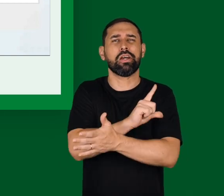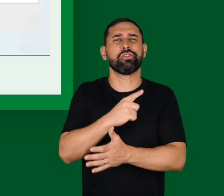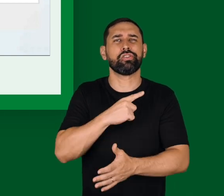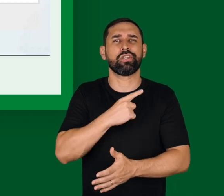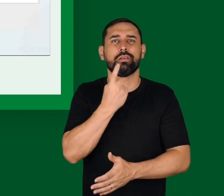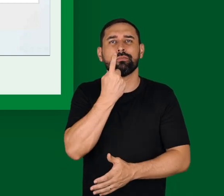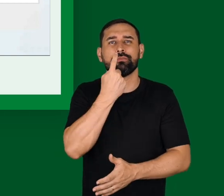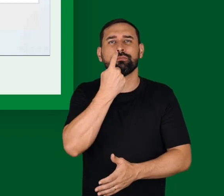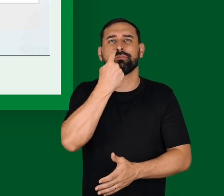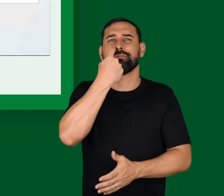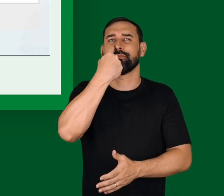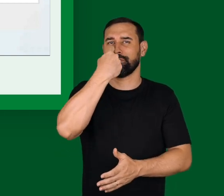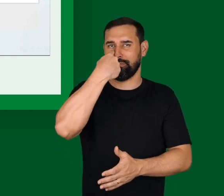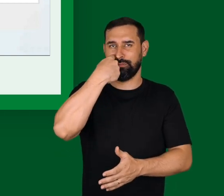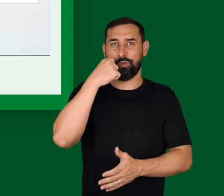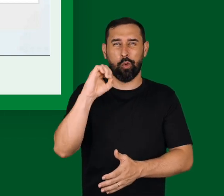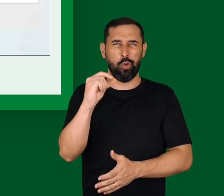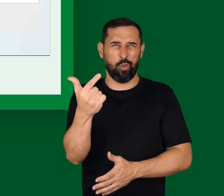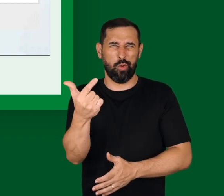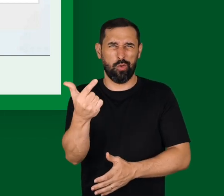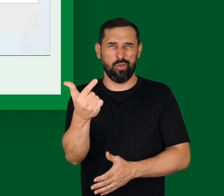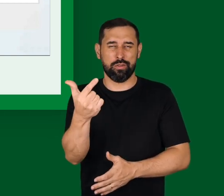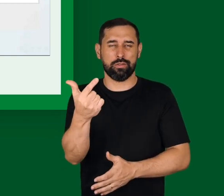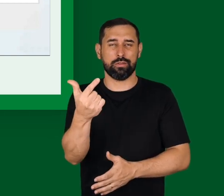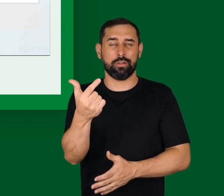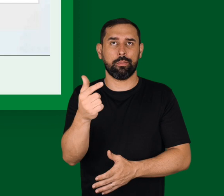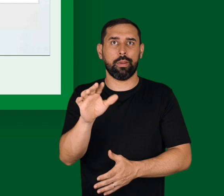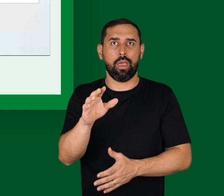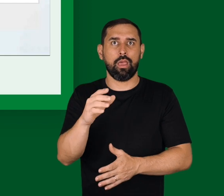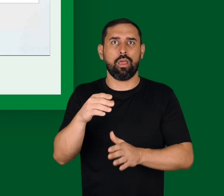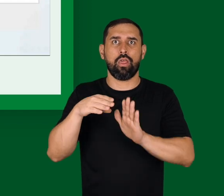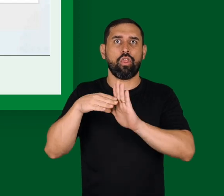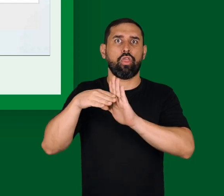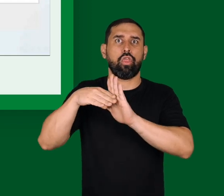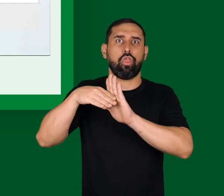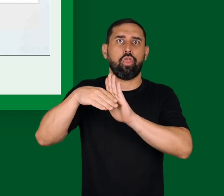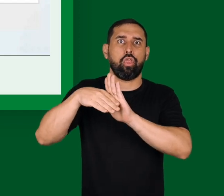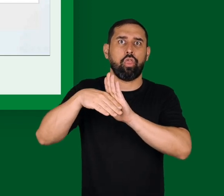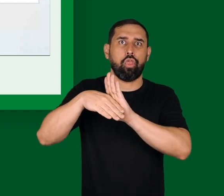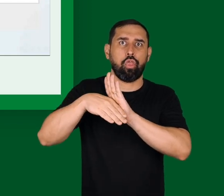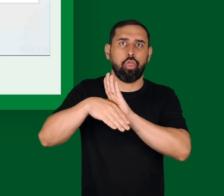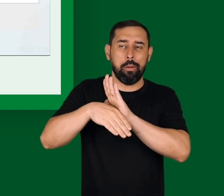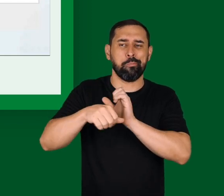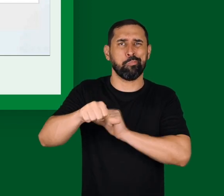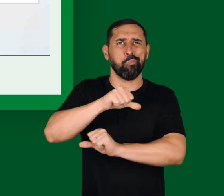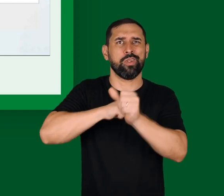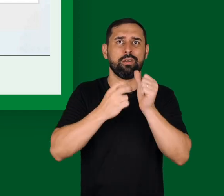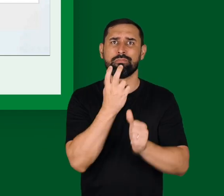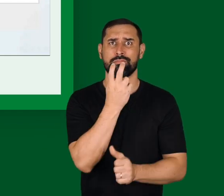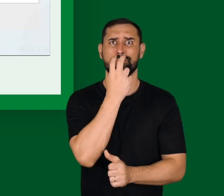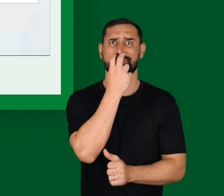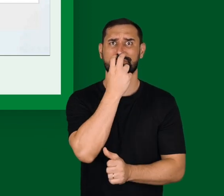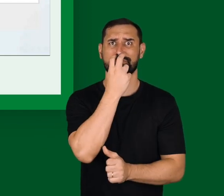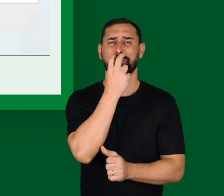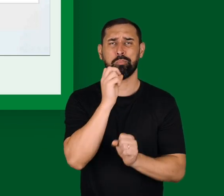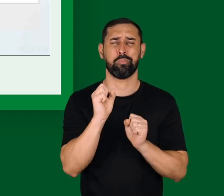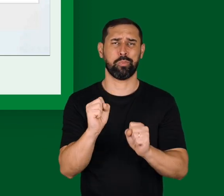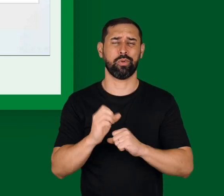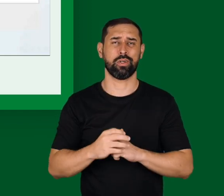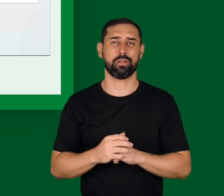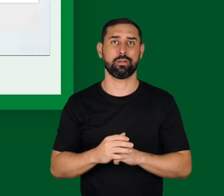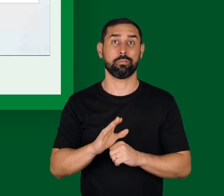num catéter nasal, estava lá precisando já falindo, a gente pode até usar a cânula